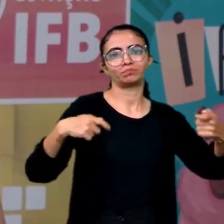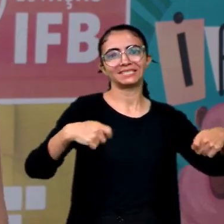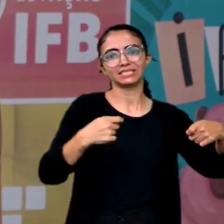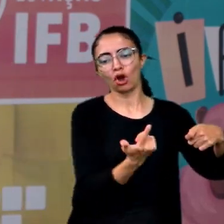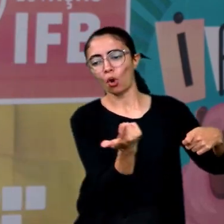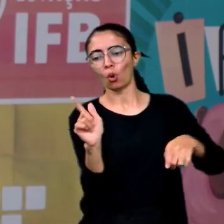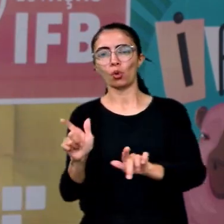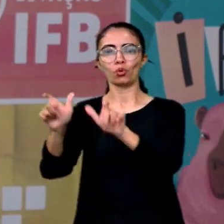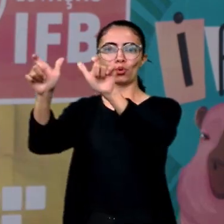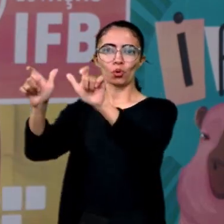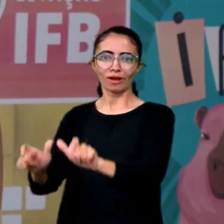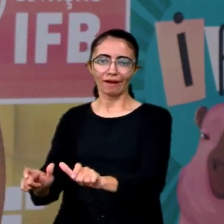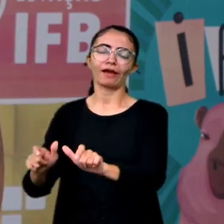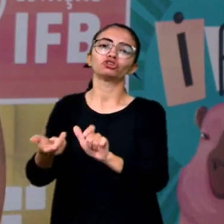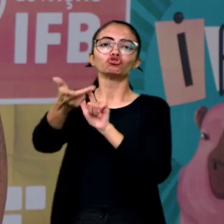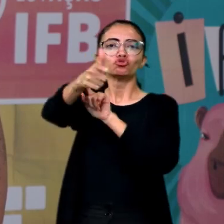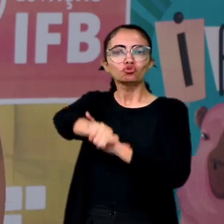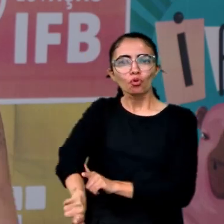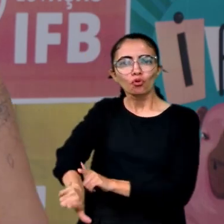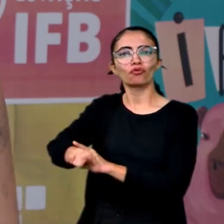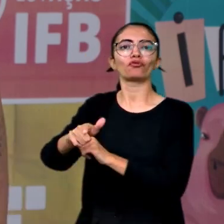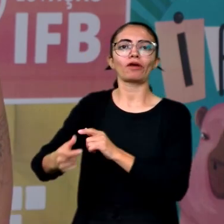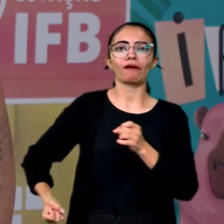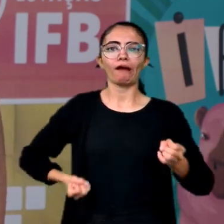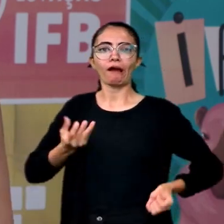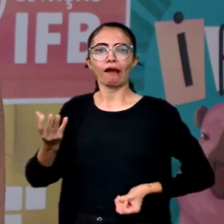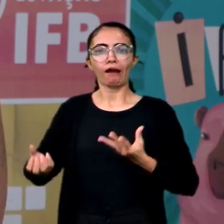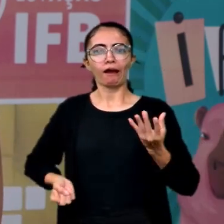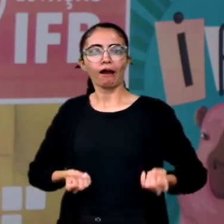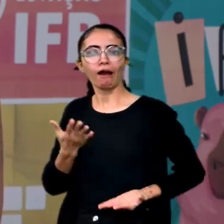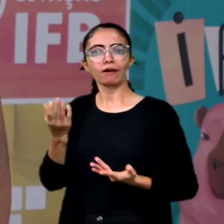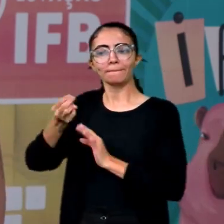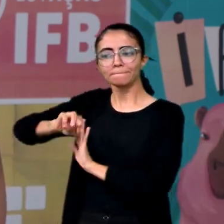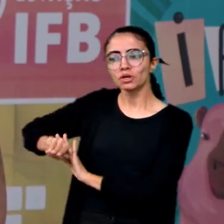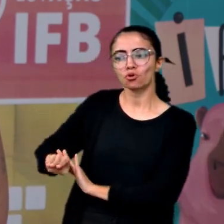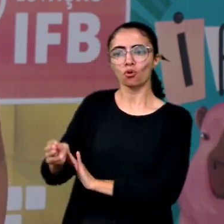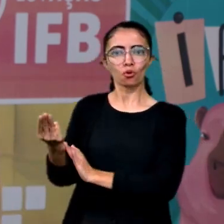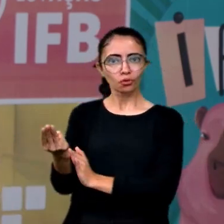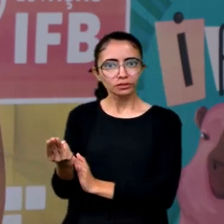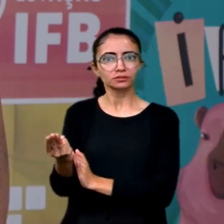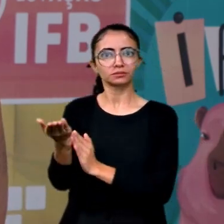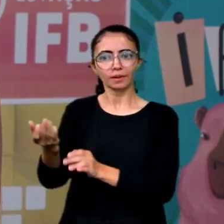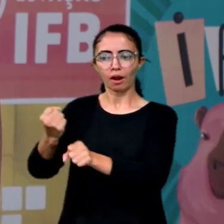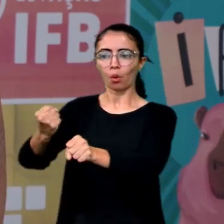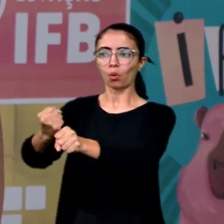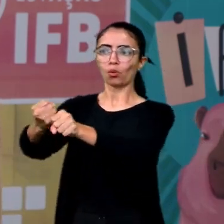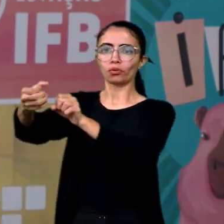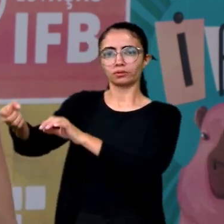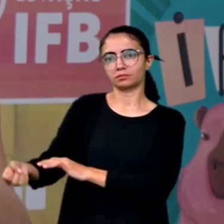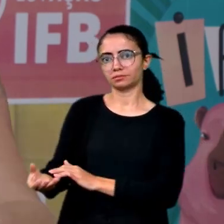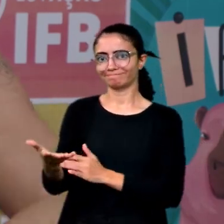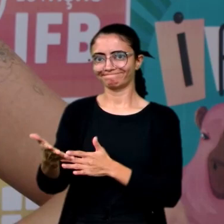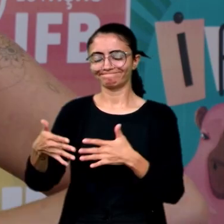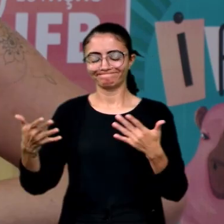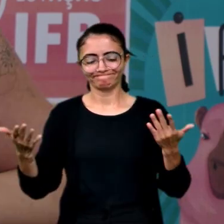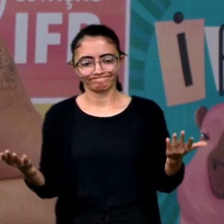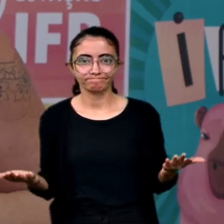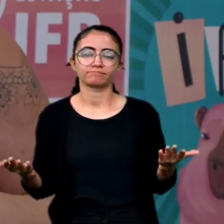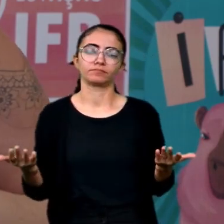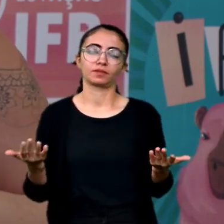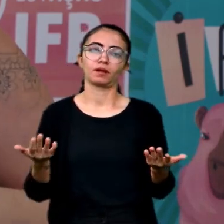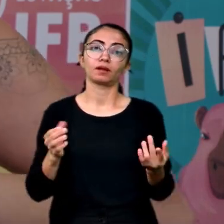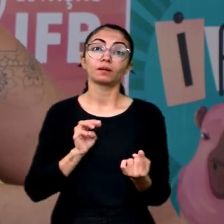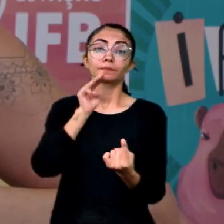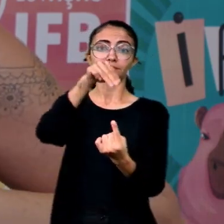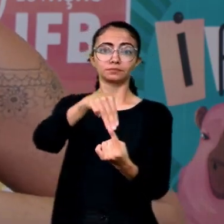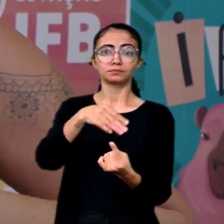investidos em várias áreas, como educação e saúde, para eu enterrar dinheiro. Então não tem lógica. Então a meta lixo zero é